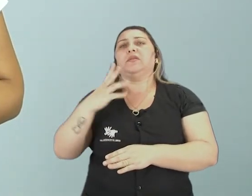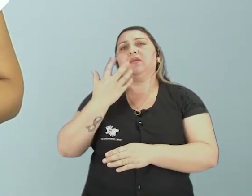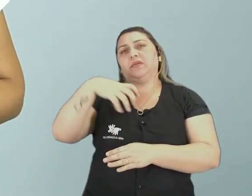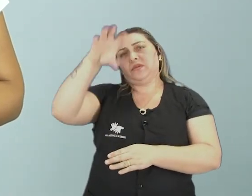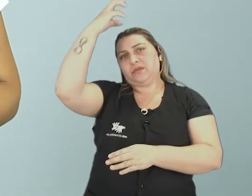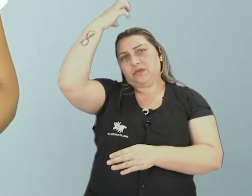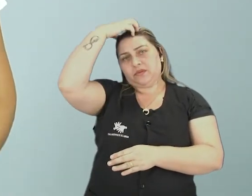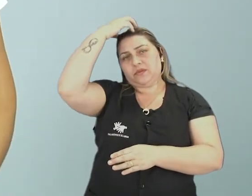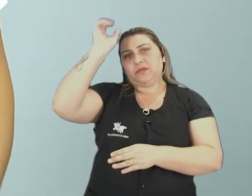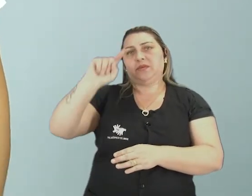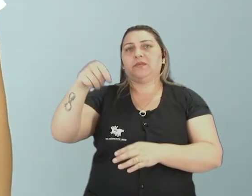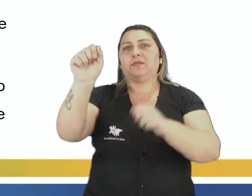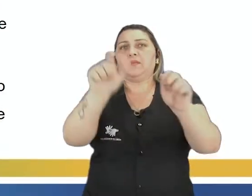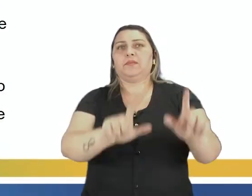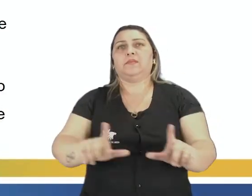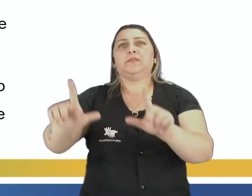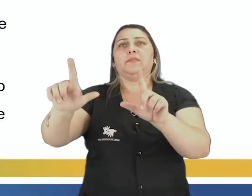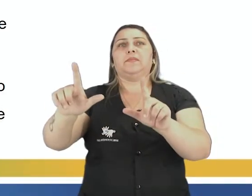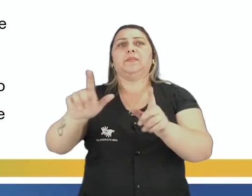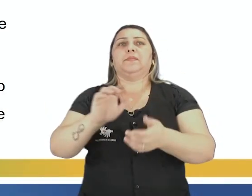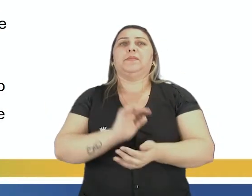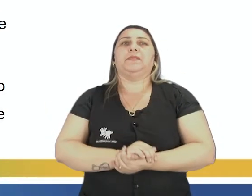real. Ao próximo slide.